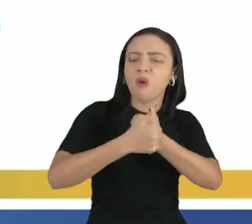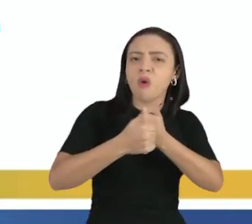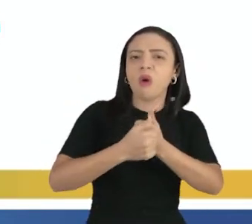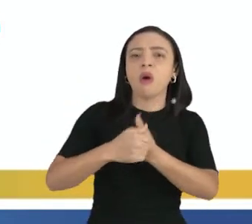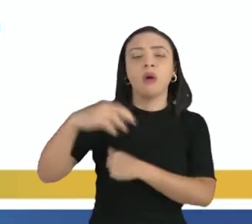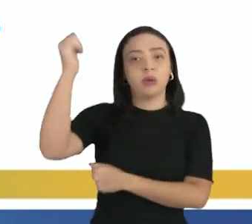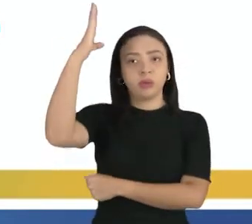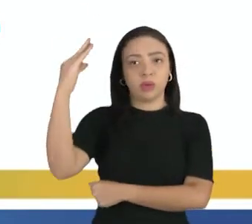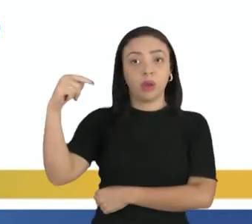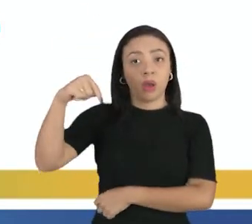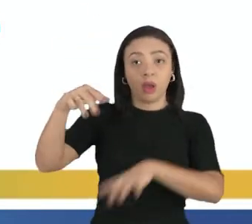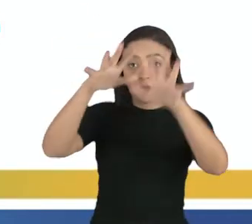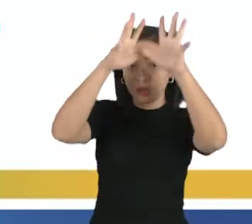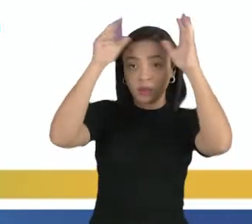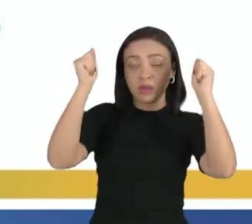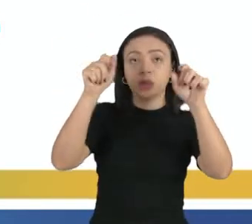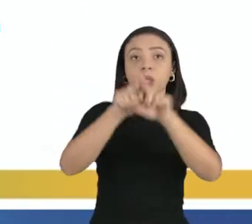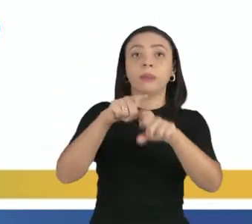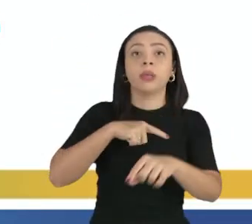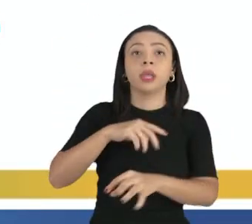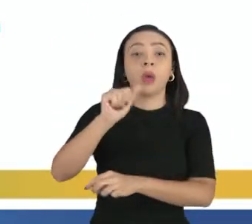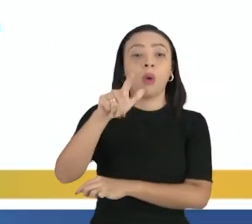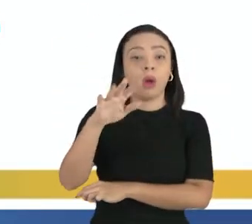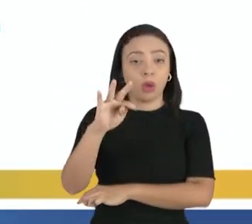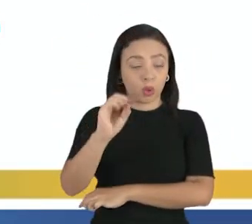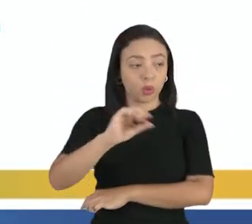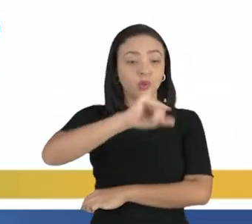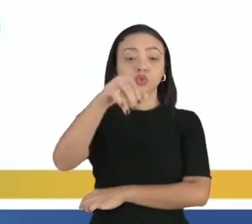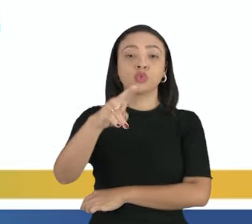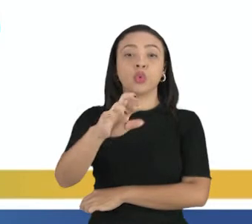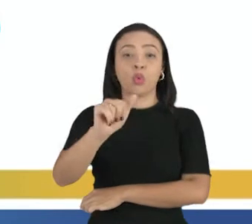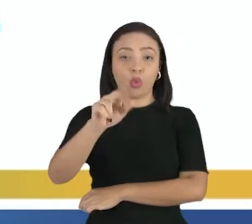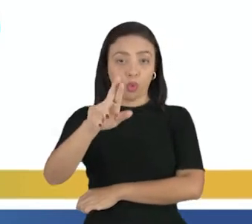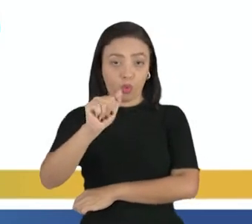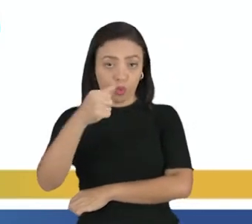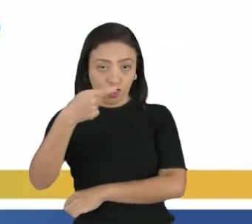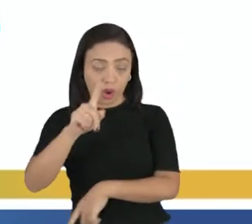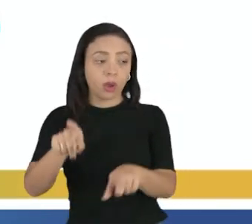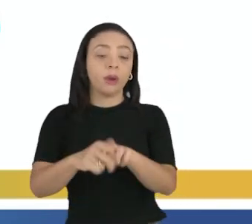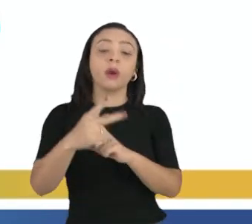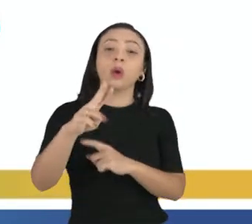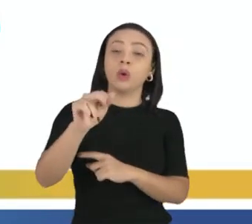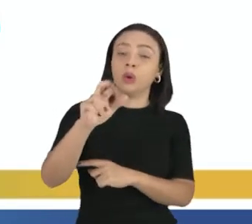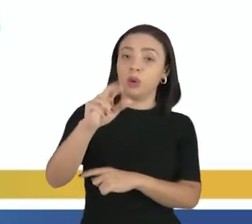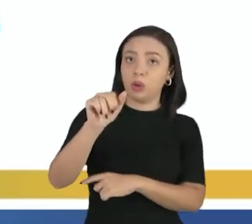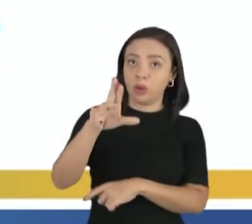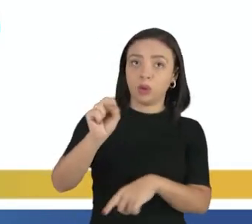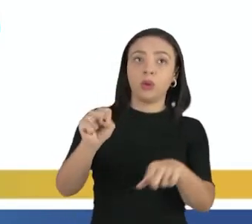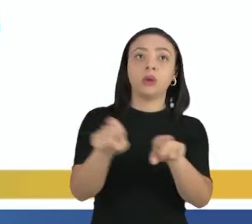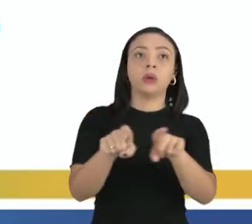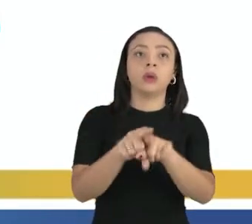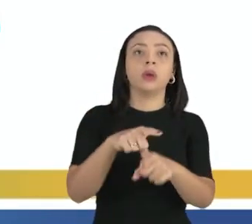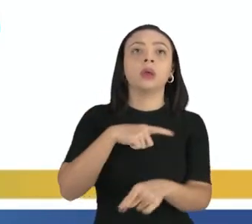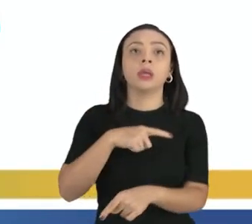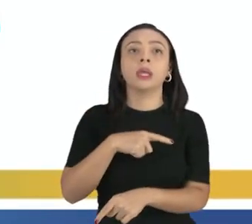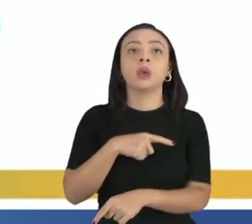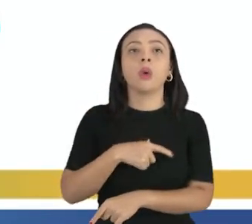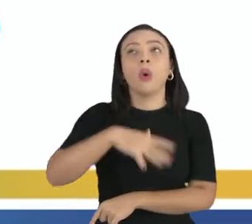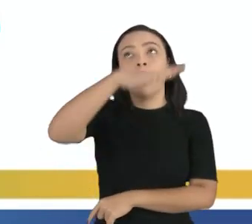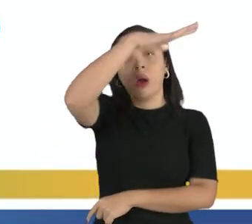no estado do Acre, eles ocupam o Alto Juruá e o Purus. E no Amazonas, o Vale do Javari.